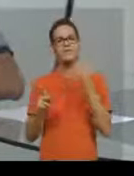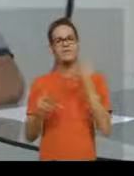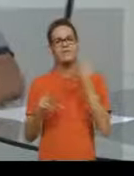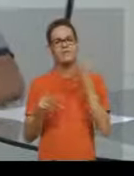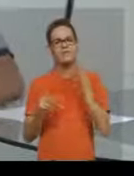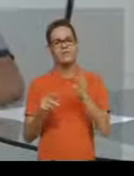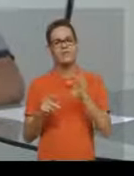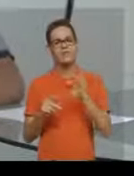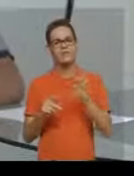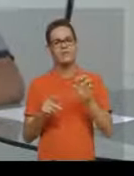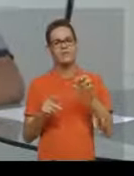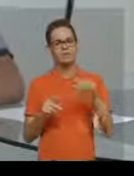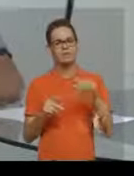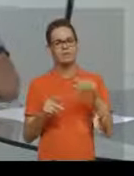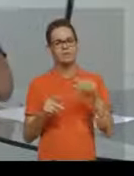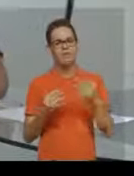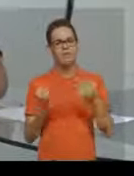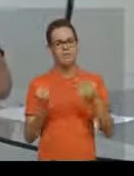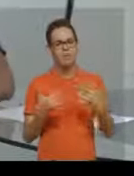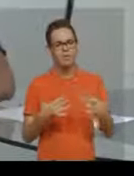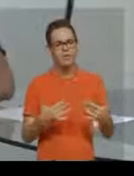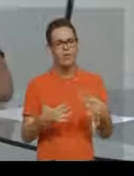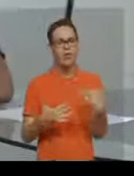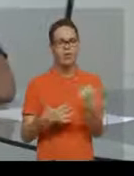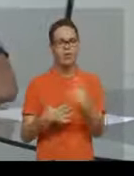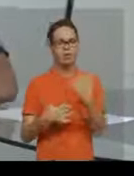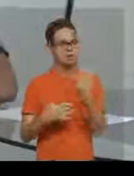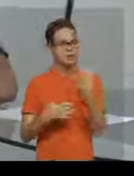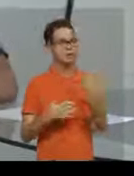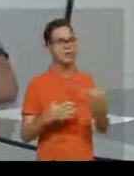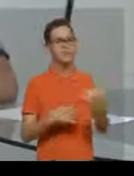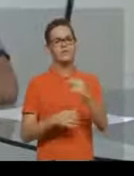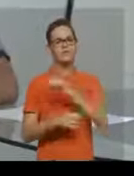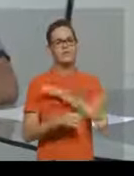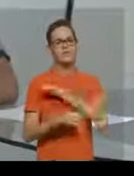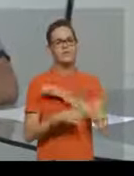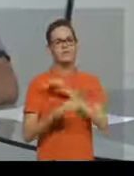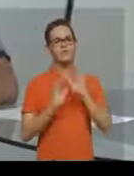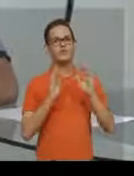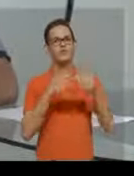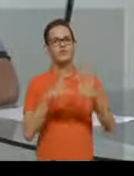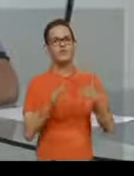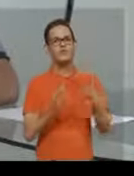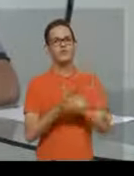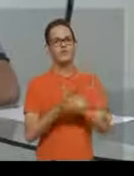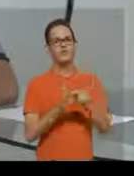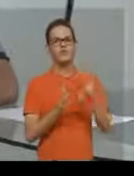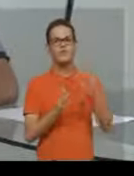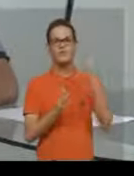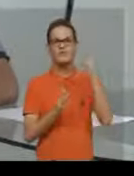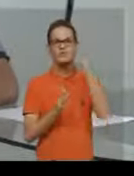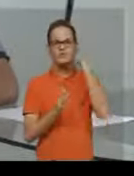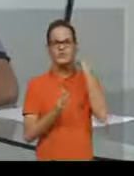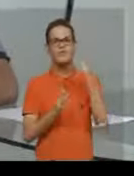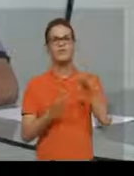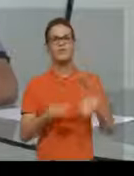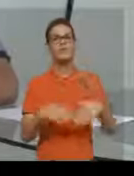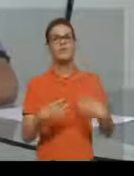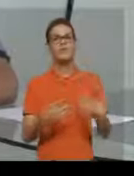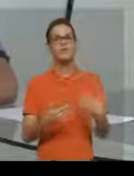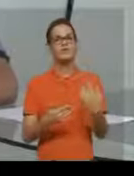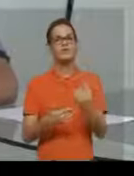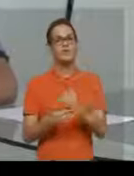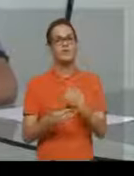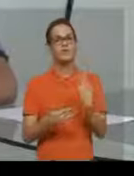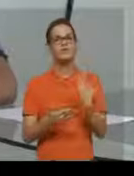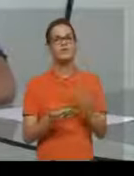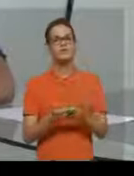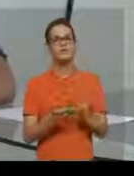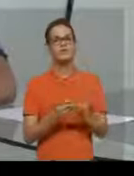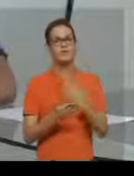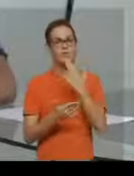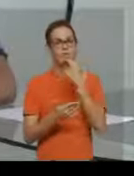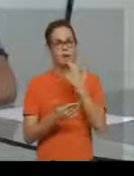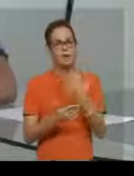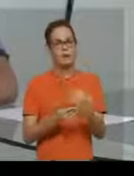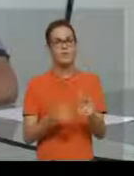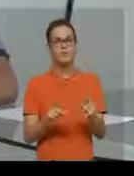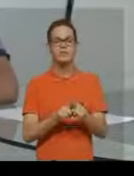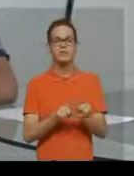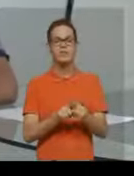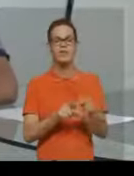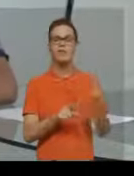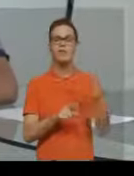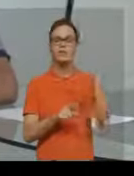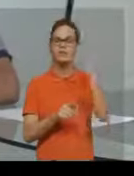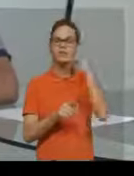tá atraindo os nossos alunos e dando um enfoque maior nessa cultura, porque quando a gente estuda uma língua, a gente tem que estudar toda a cultura